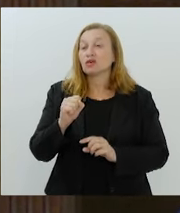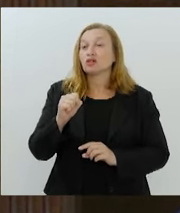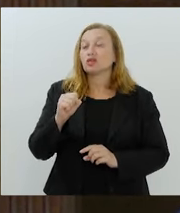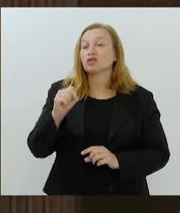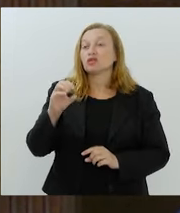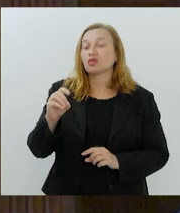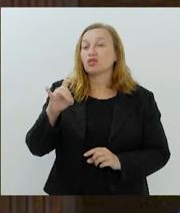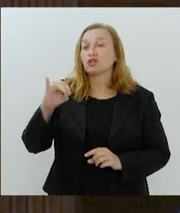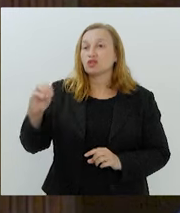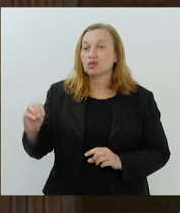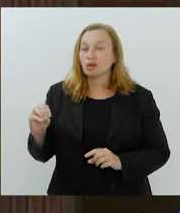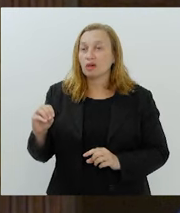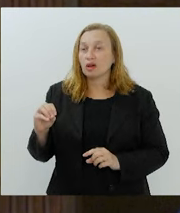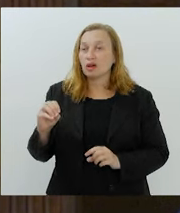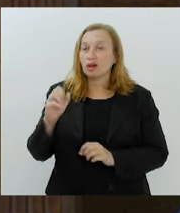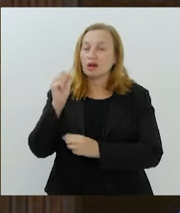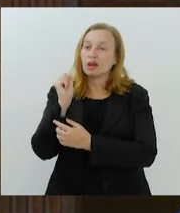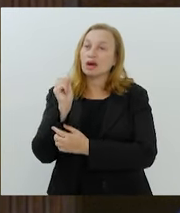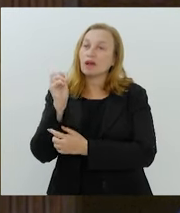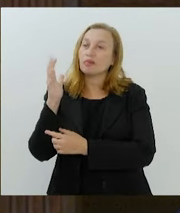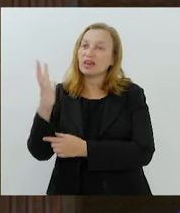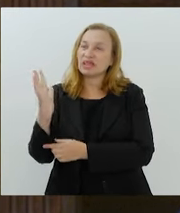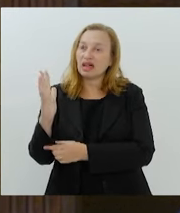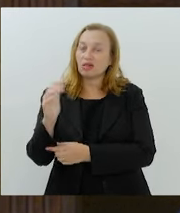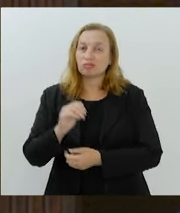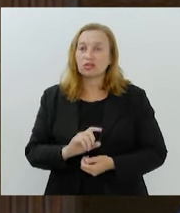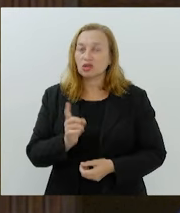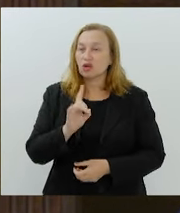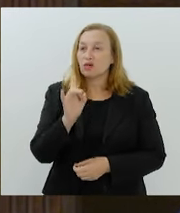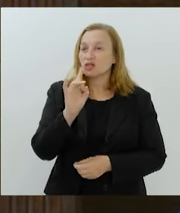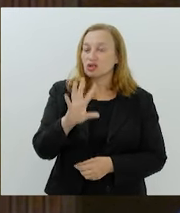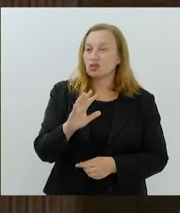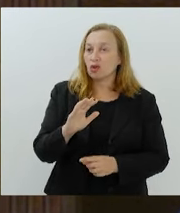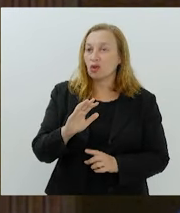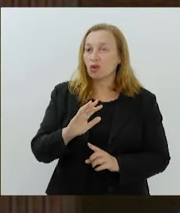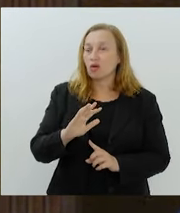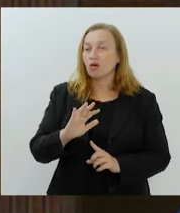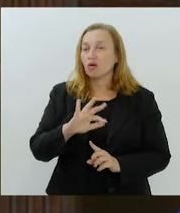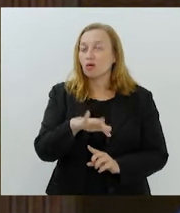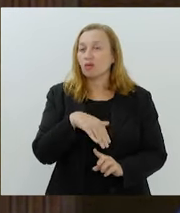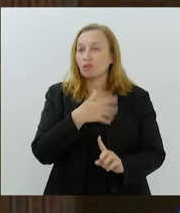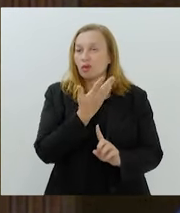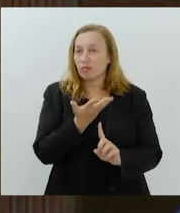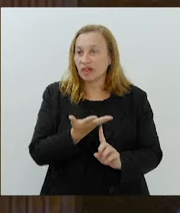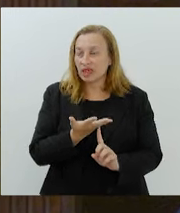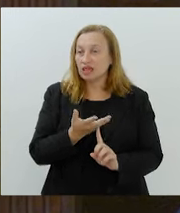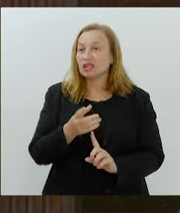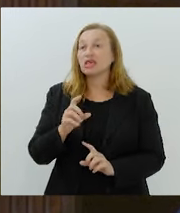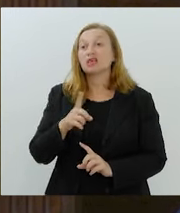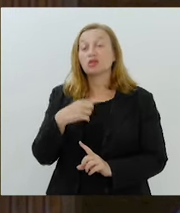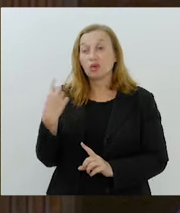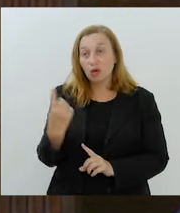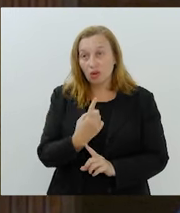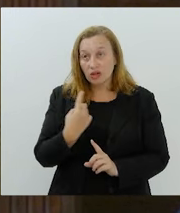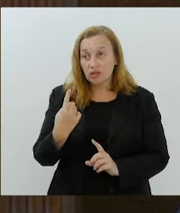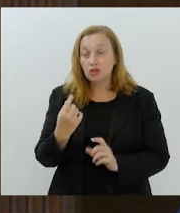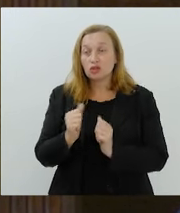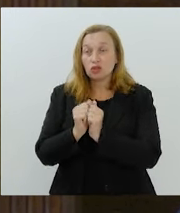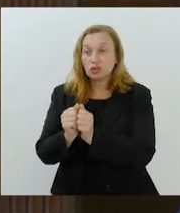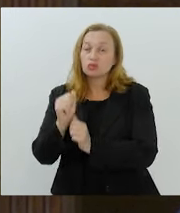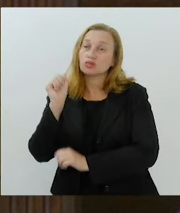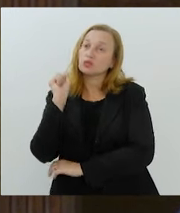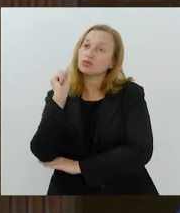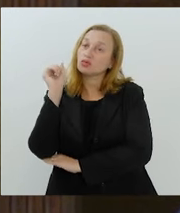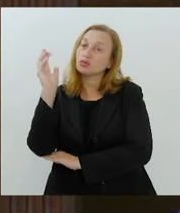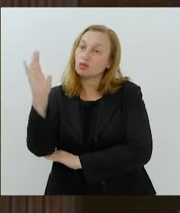Não é só o meio ambiente. Somos nós e o meio ambiente. Nós